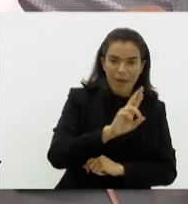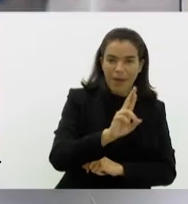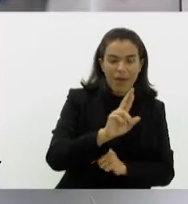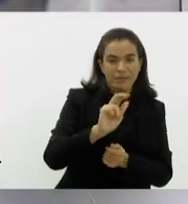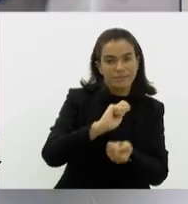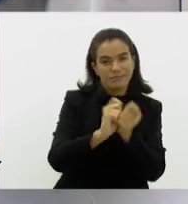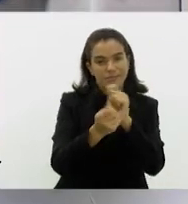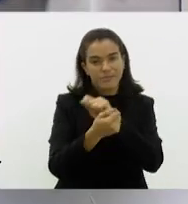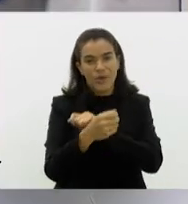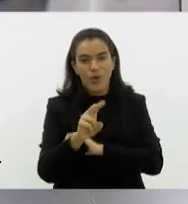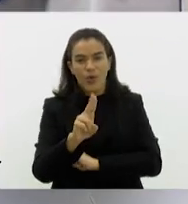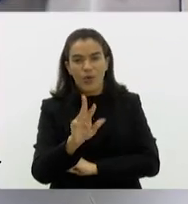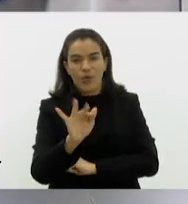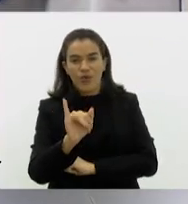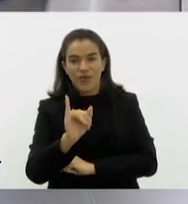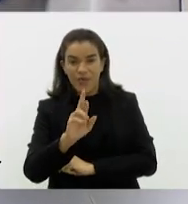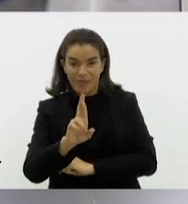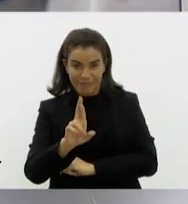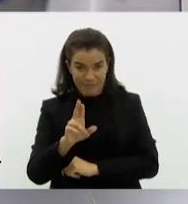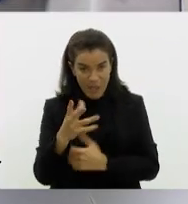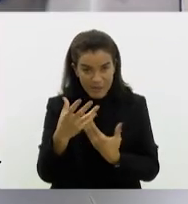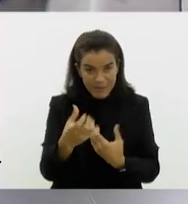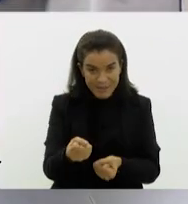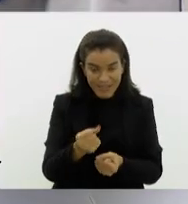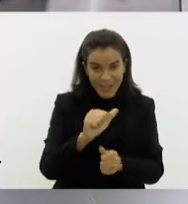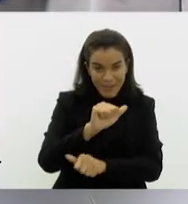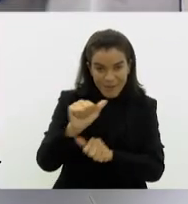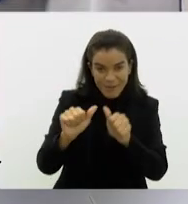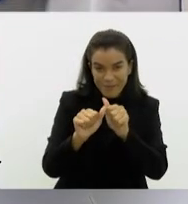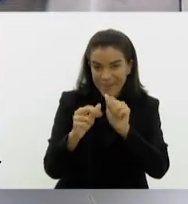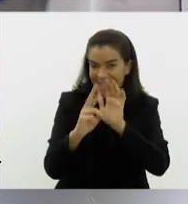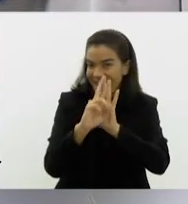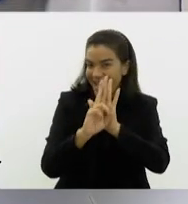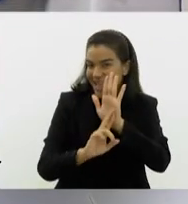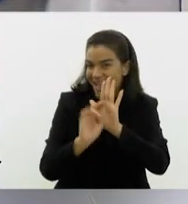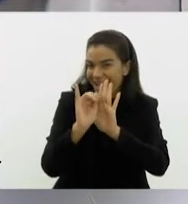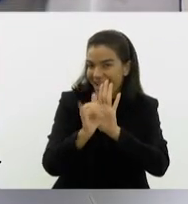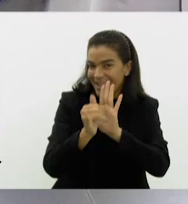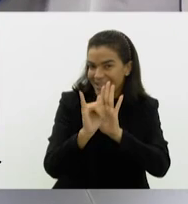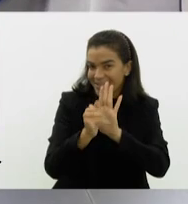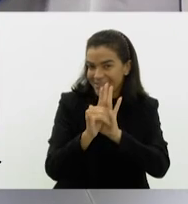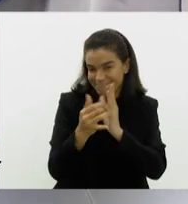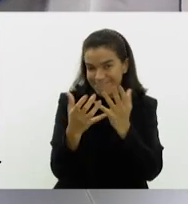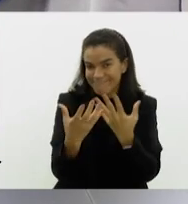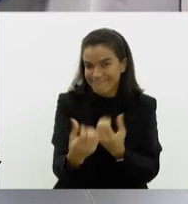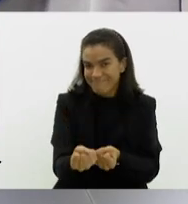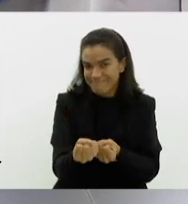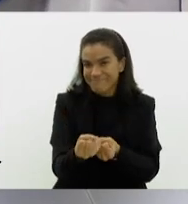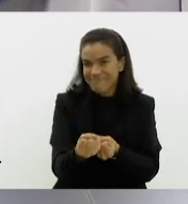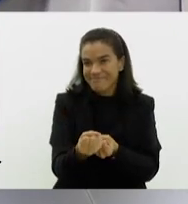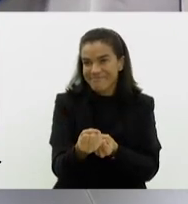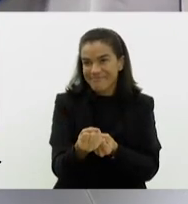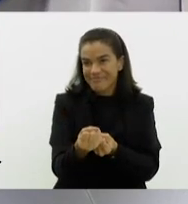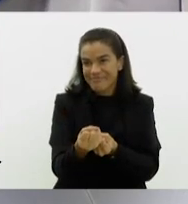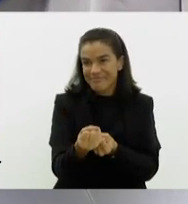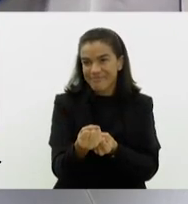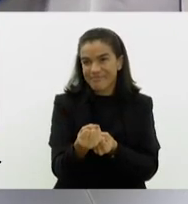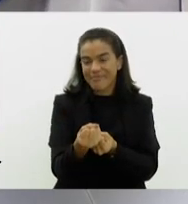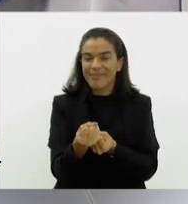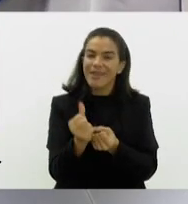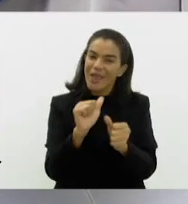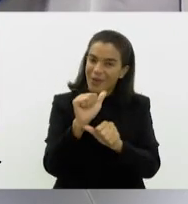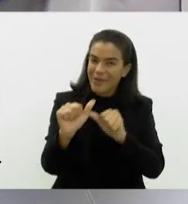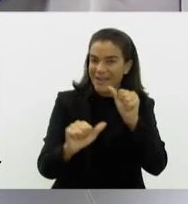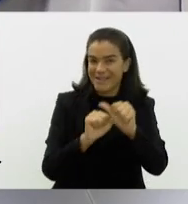Excelência aceitar mais uma vez a incumbência de se tornar o relator, pedir a Vossa Excelência para designar Vossa Excelência relator e fazer